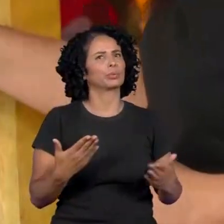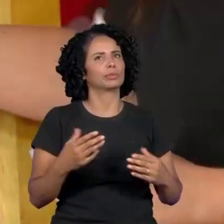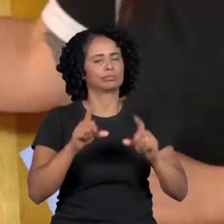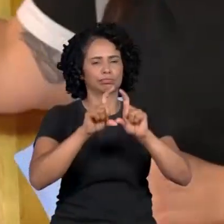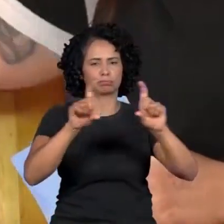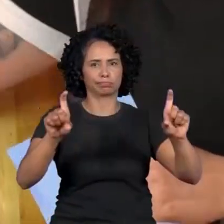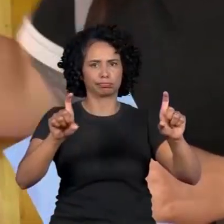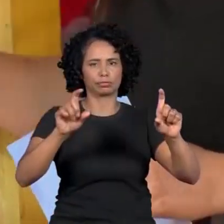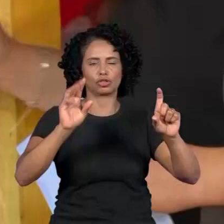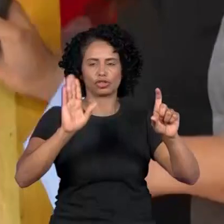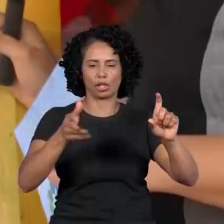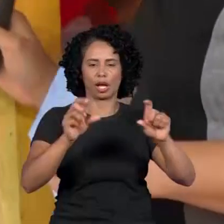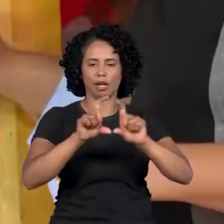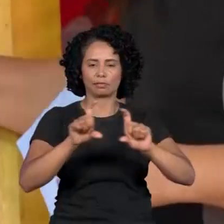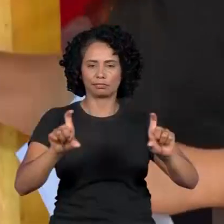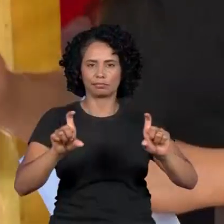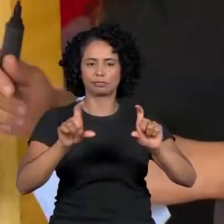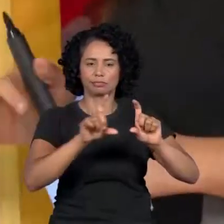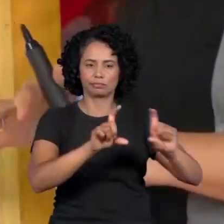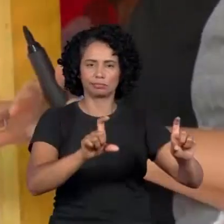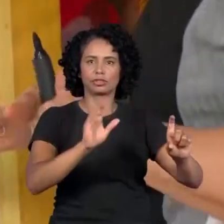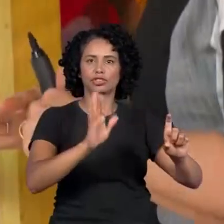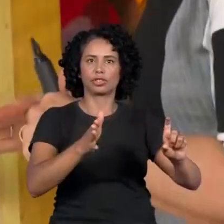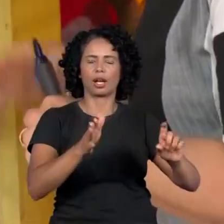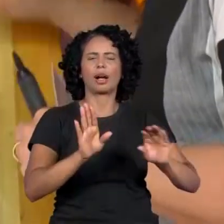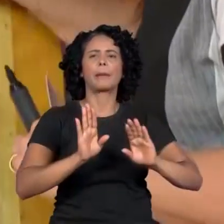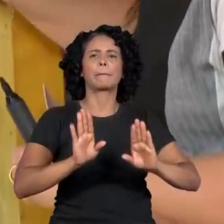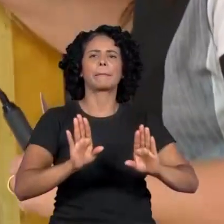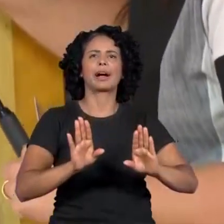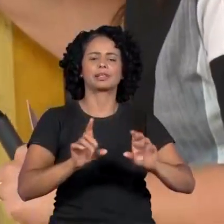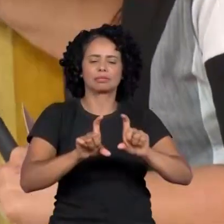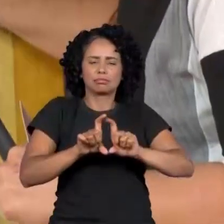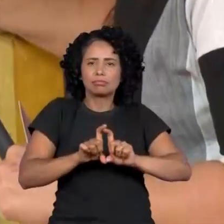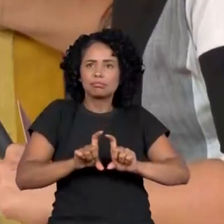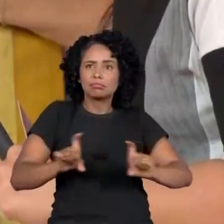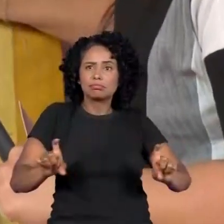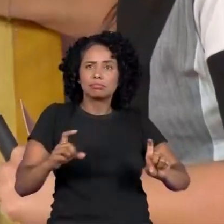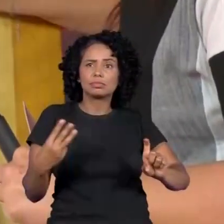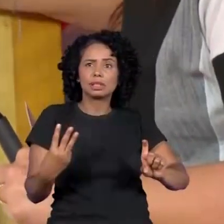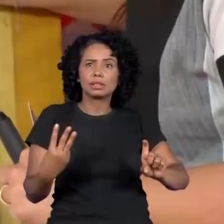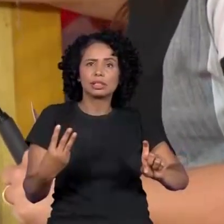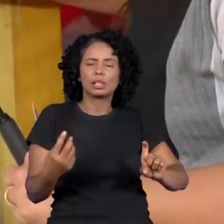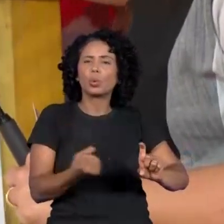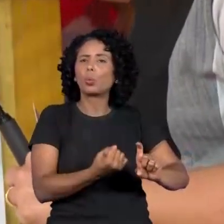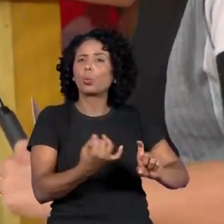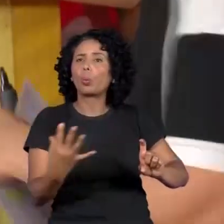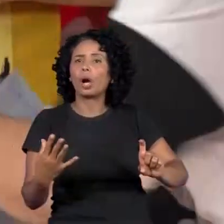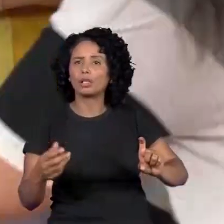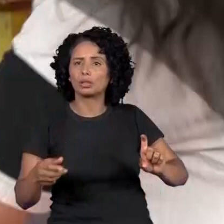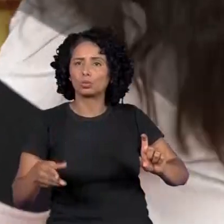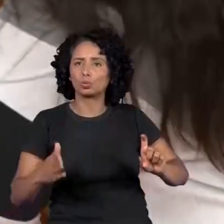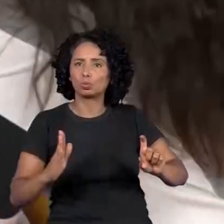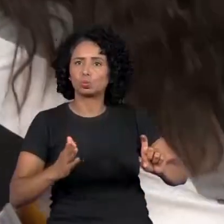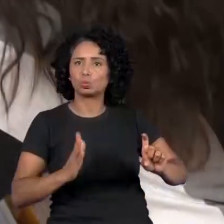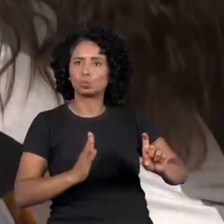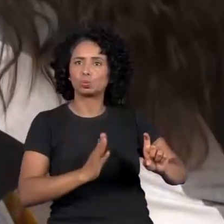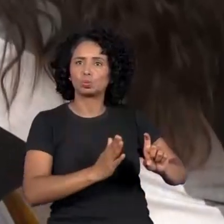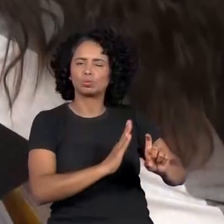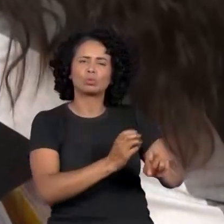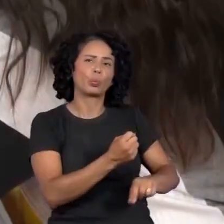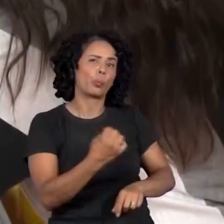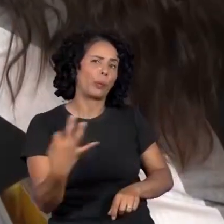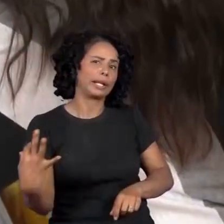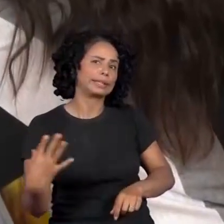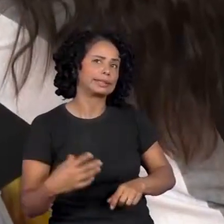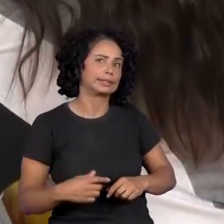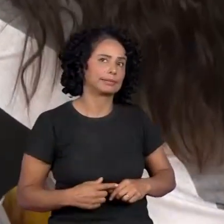dividi essa tira? Em quantas partes eu dividi esse inteiro? Vocês conseguem observar? Eu vou puxar essa aqui um pouquinho